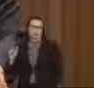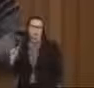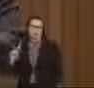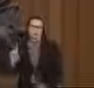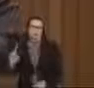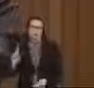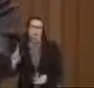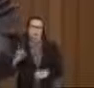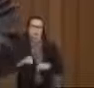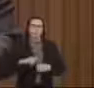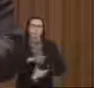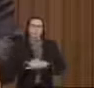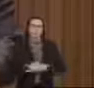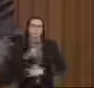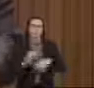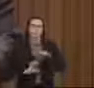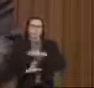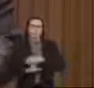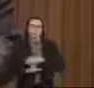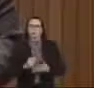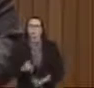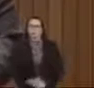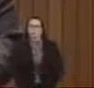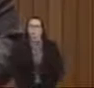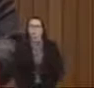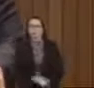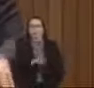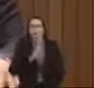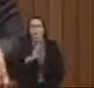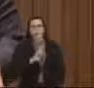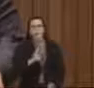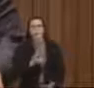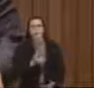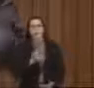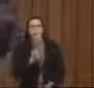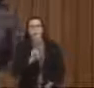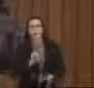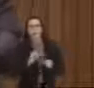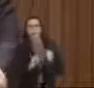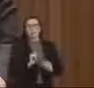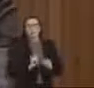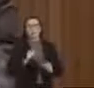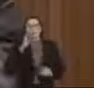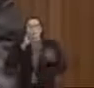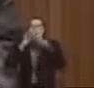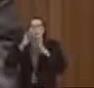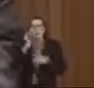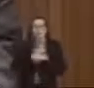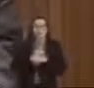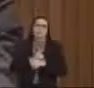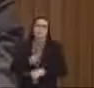hoje inventa-se desculpa para invadir a residência, porque na época a investigação veio de 2018, ele já era deputado